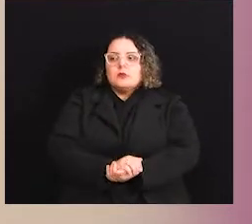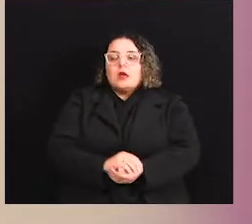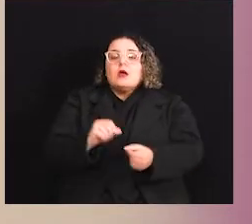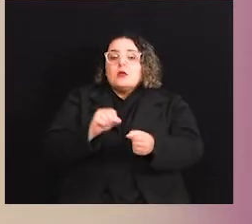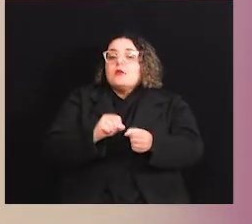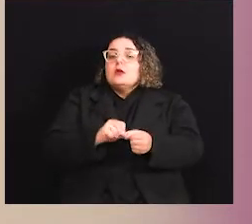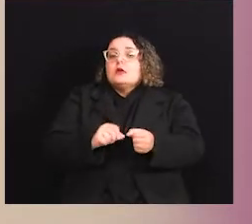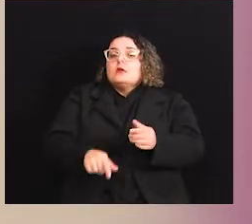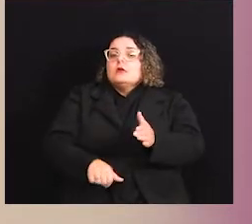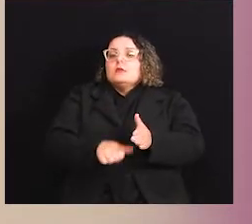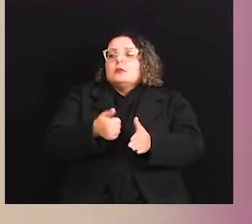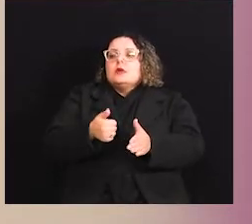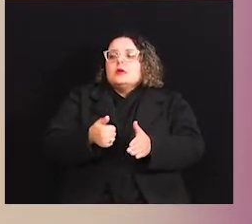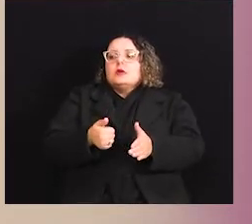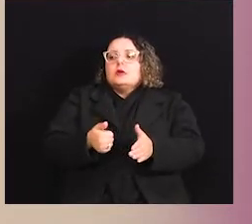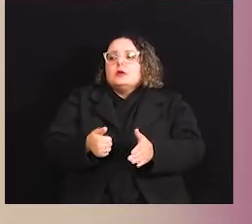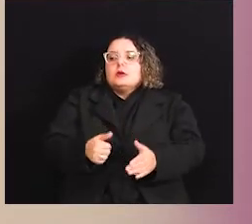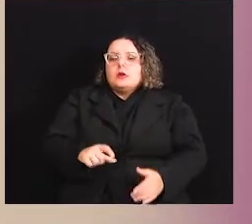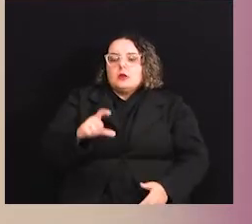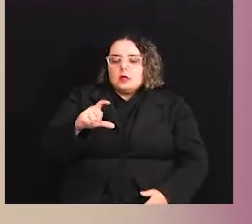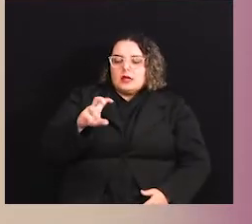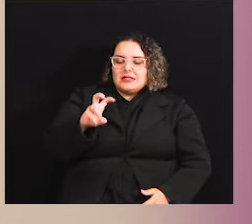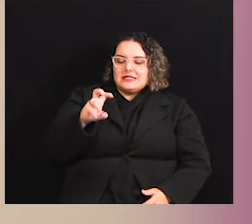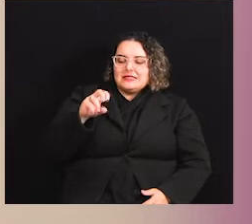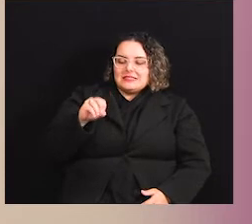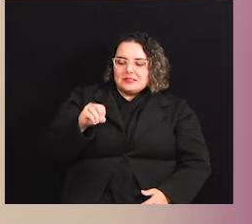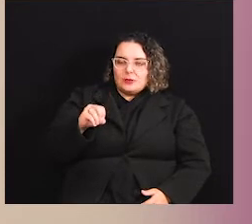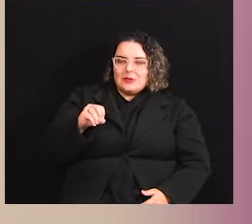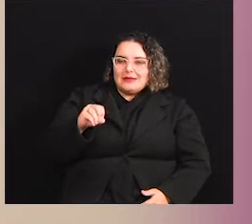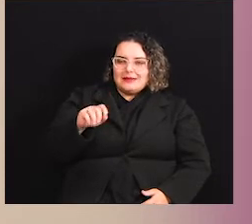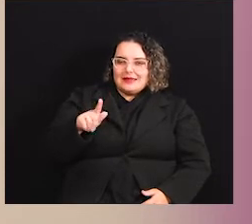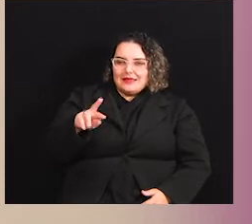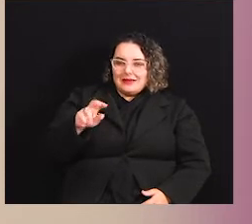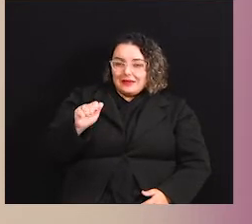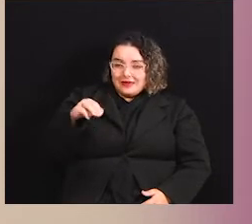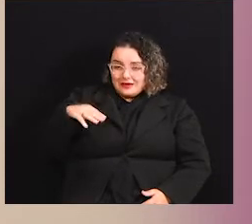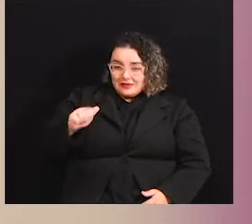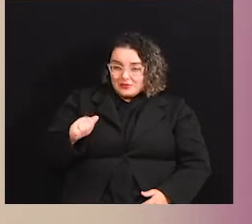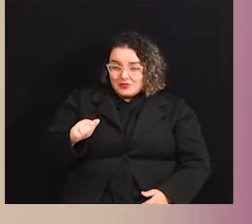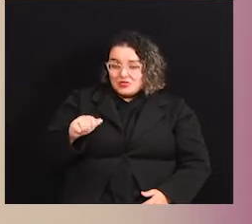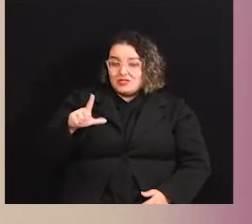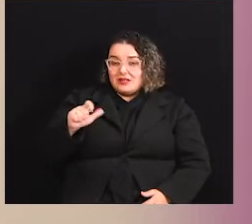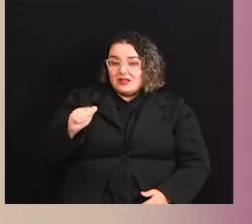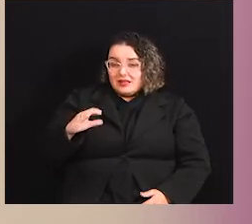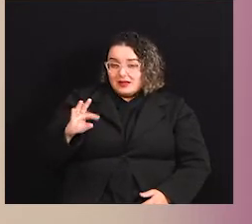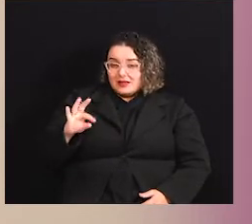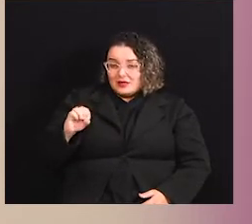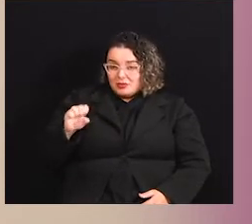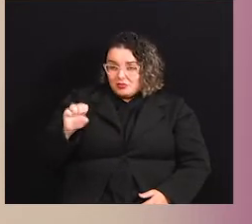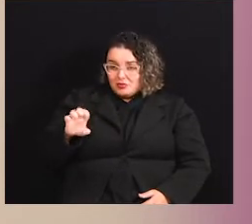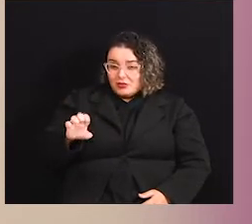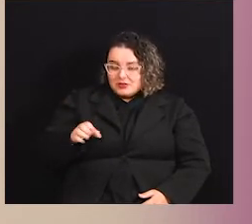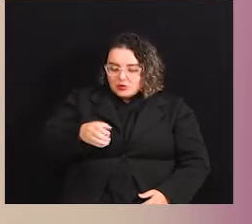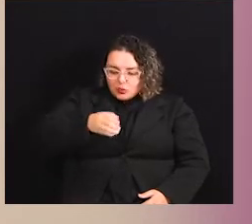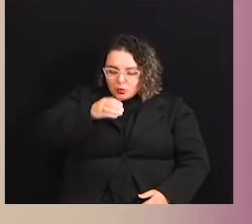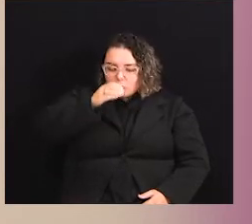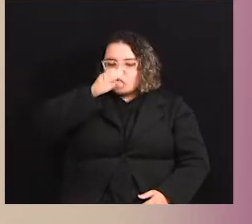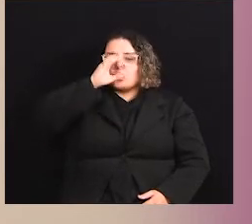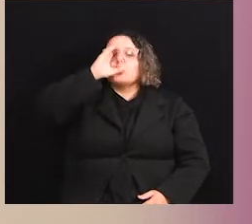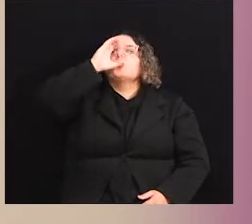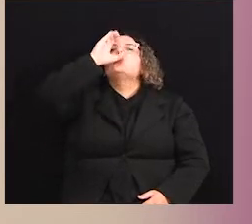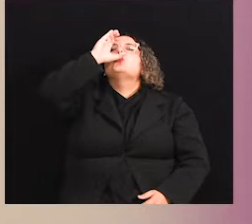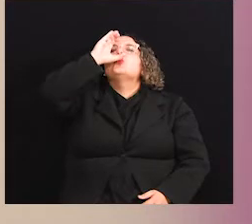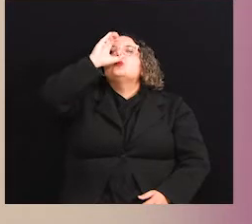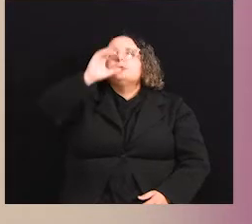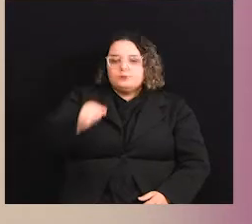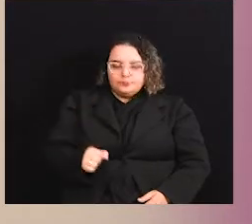Fez essa primeira dosagem, ele ingere 50 gramas de lactose pura. A ingestão por via oral de 50 gramas